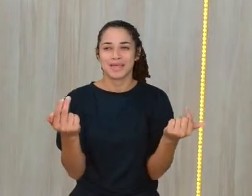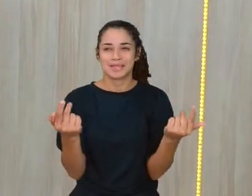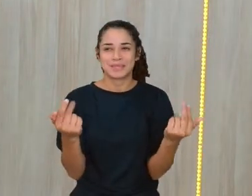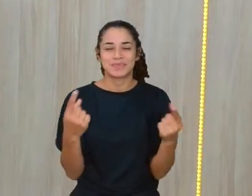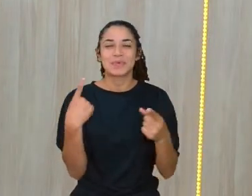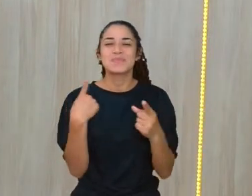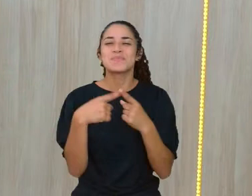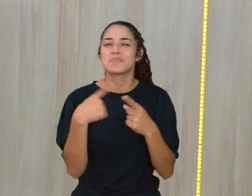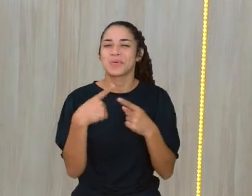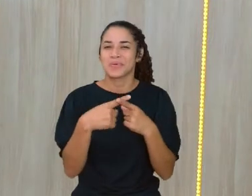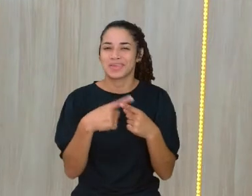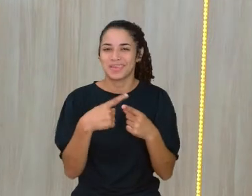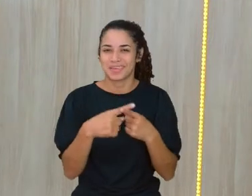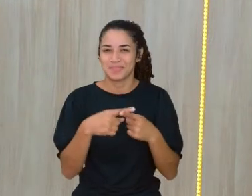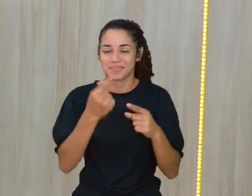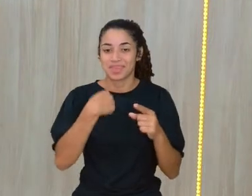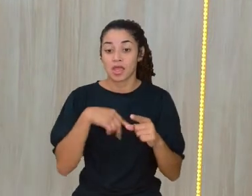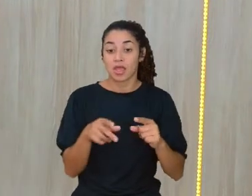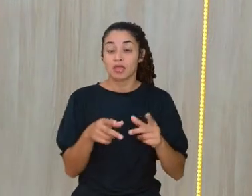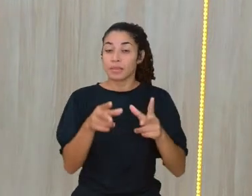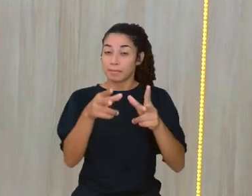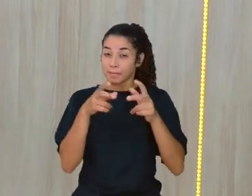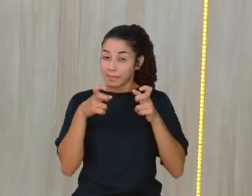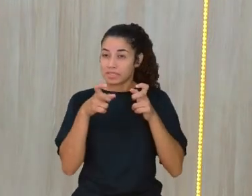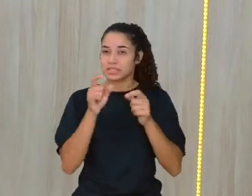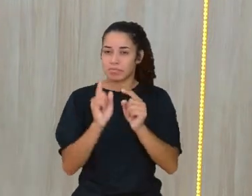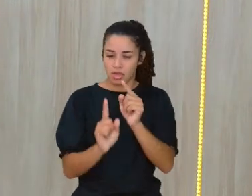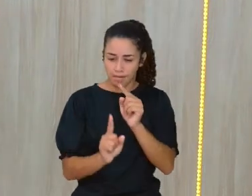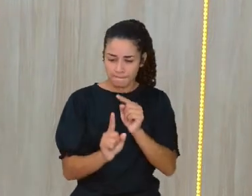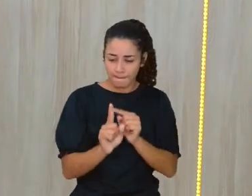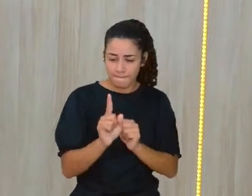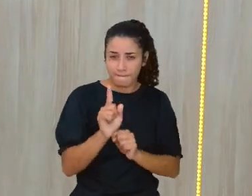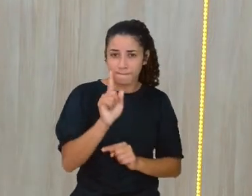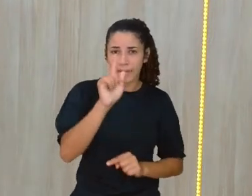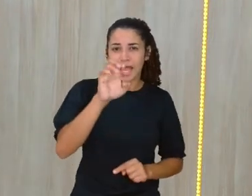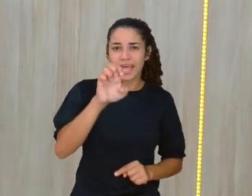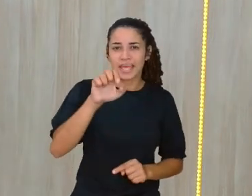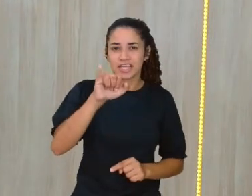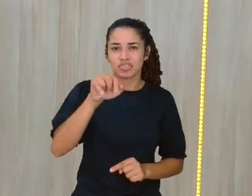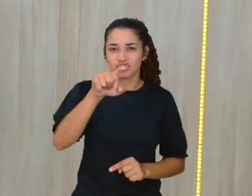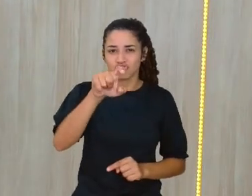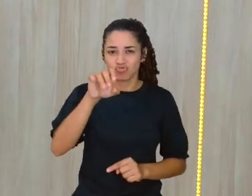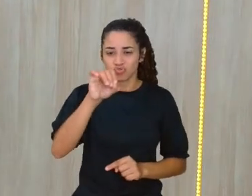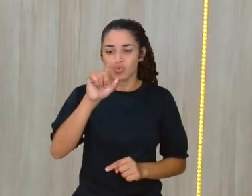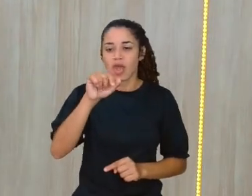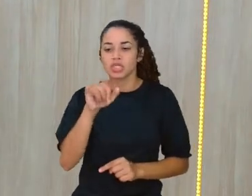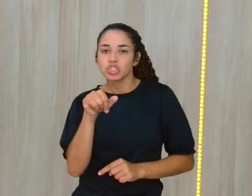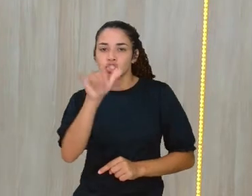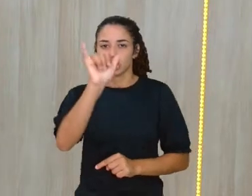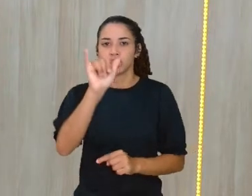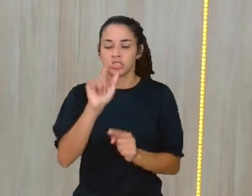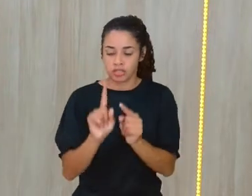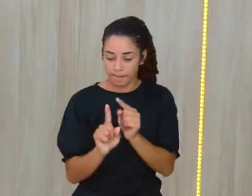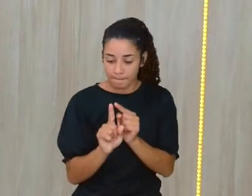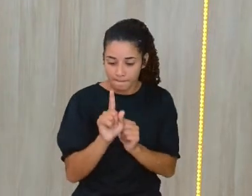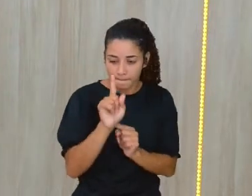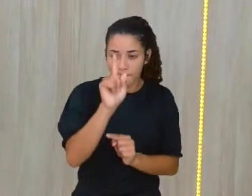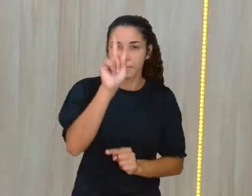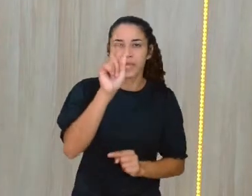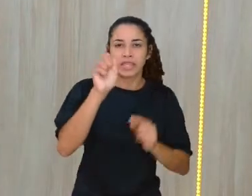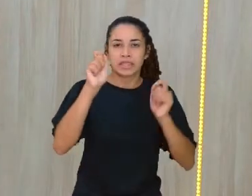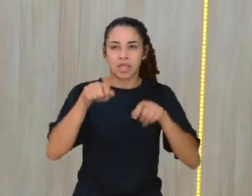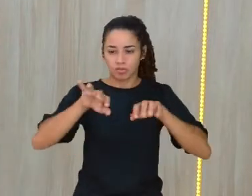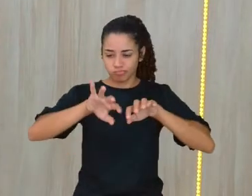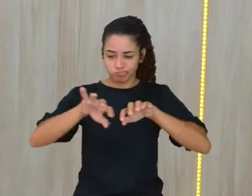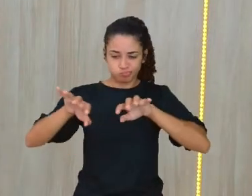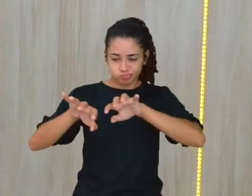considerando esse eixo na vertical, que é o eixo da ordenada, o eixo Y, como eixo de simetria.